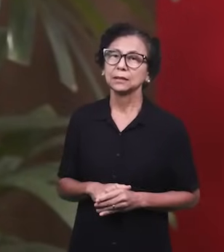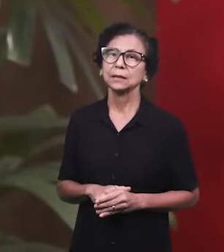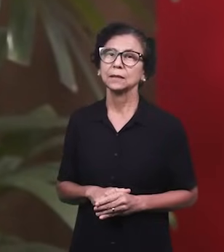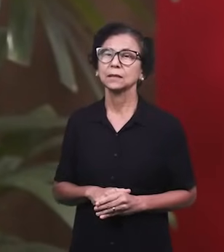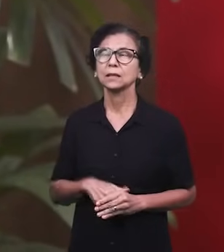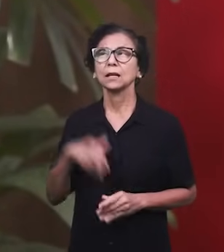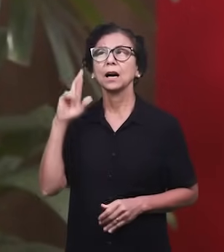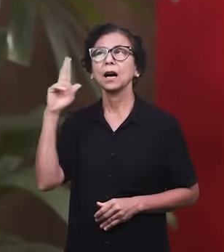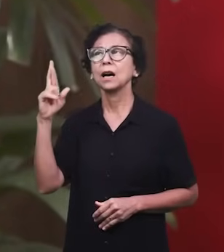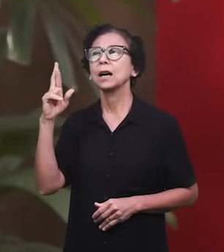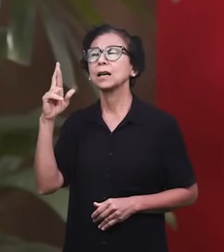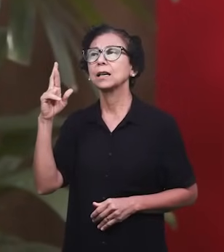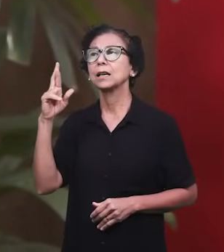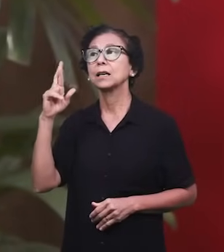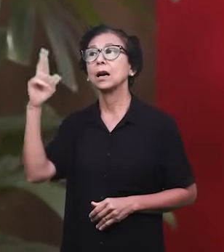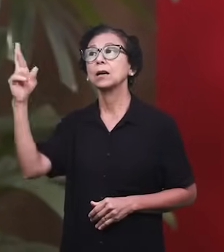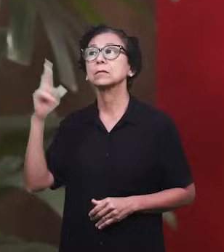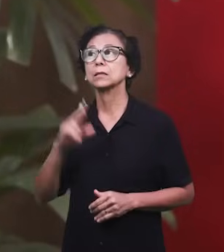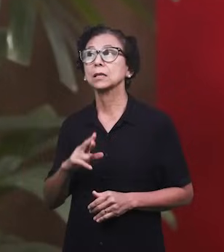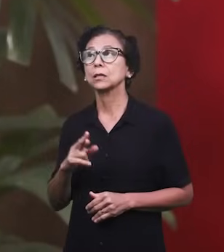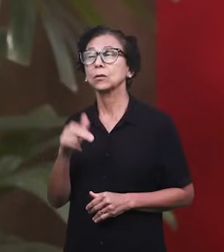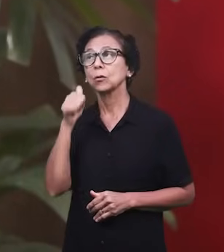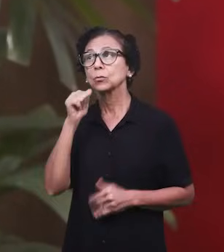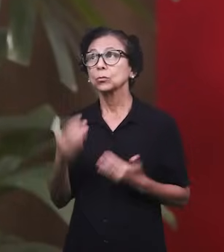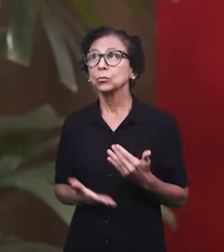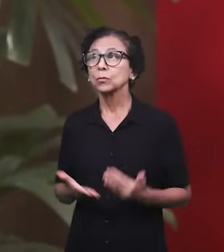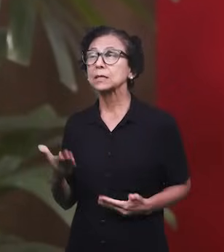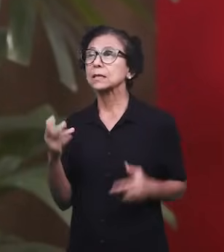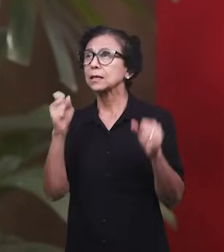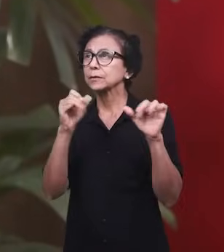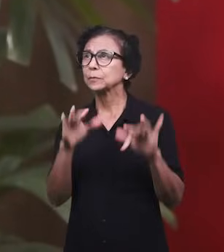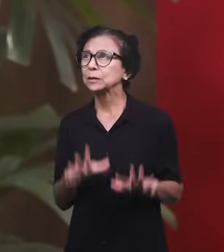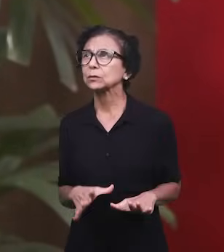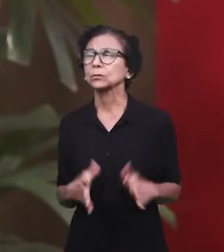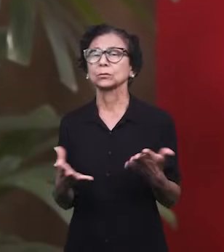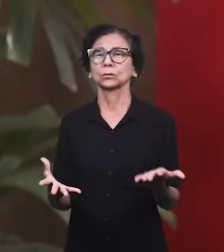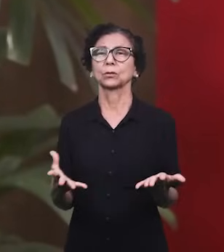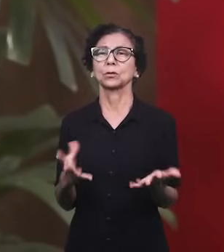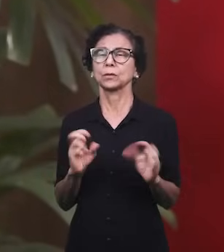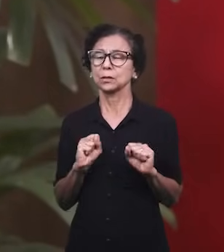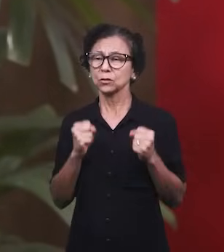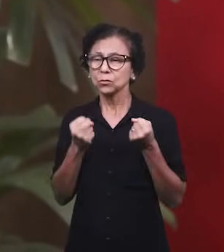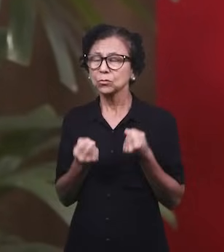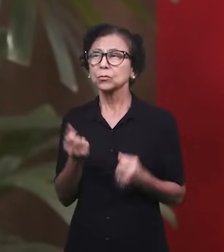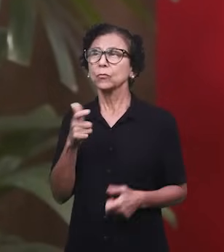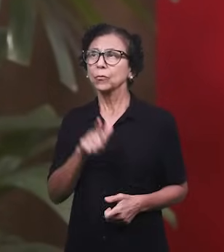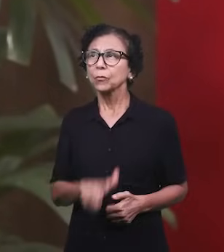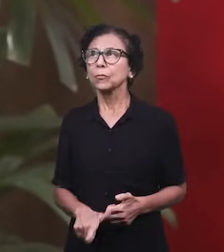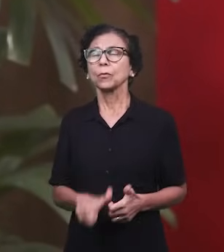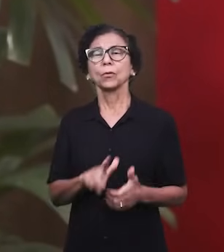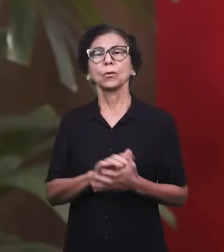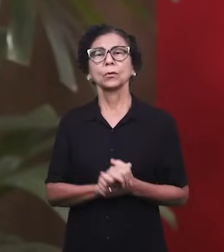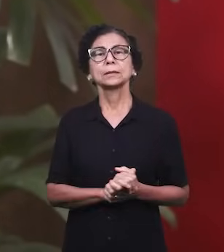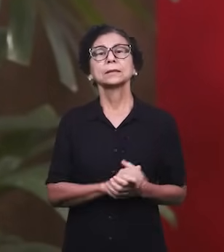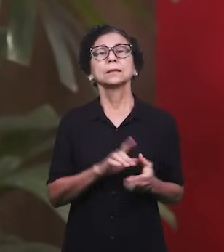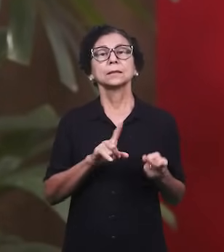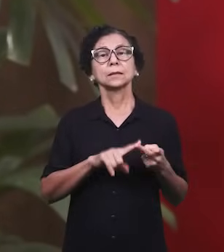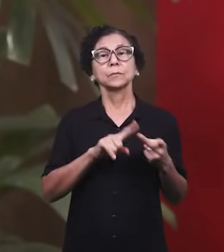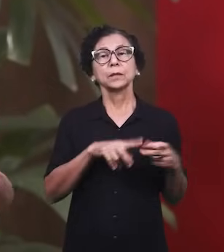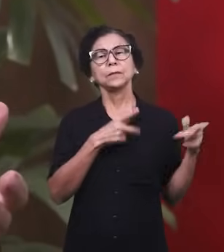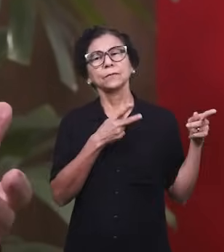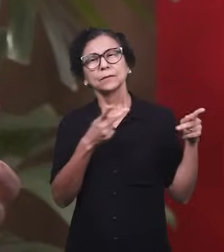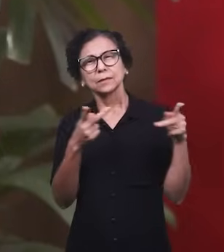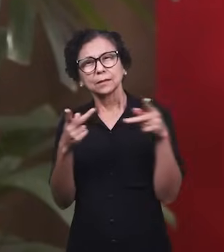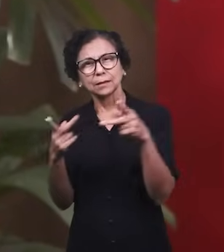nele. O sangue aí é o poder do Senhor Jesus, o poder do Espírito Santo, né? E visitá-lo e ir em